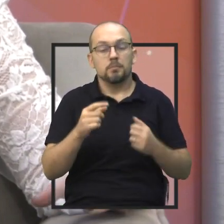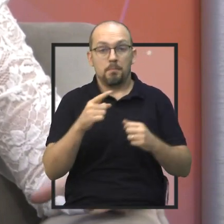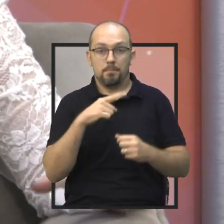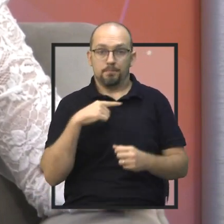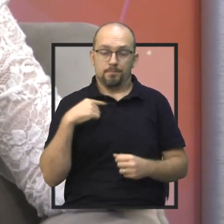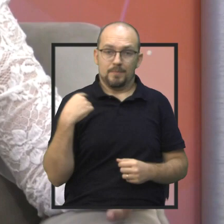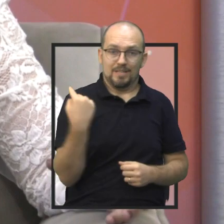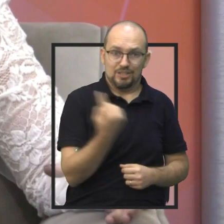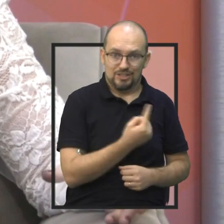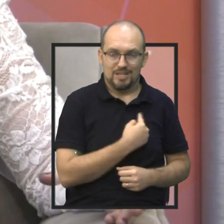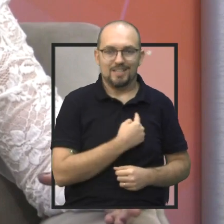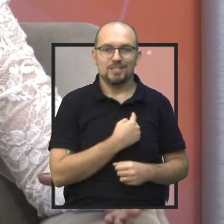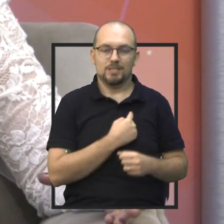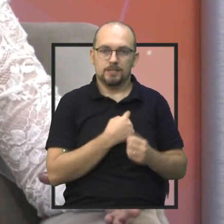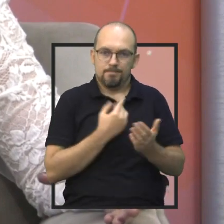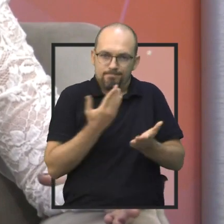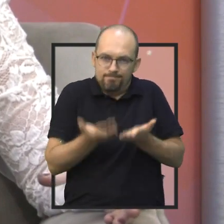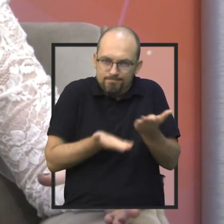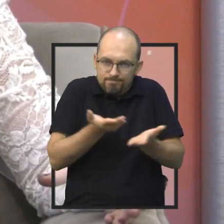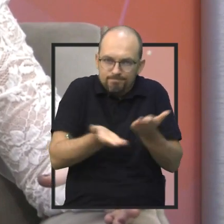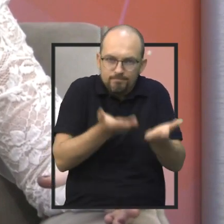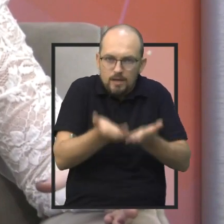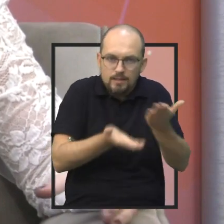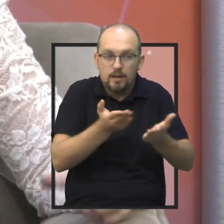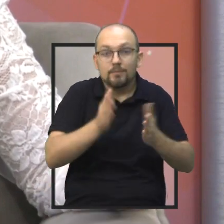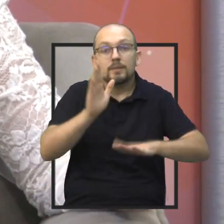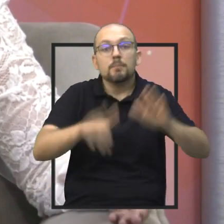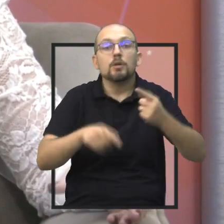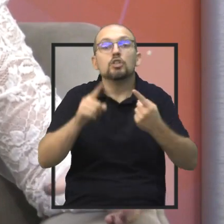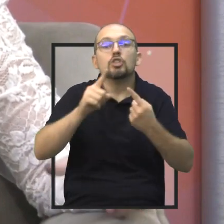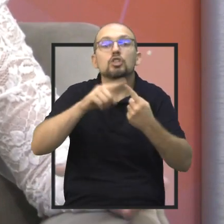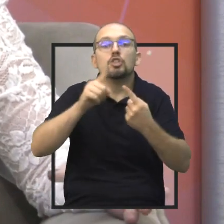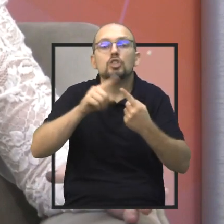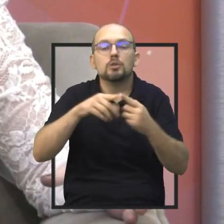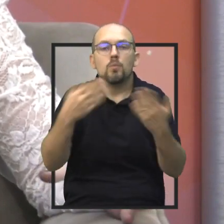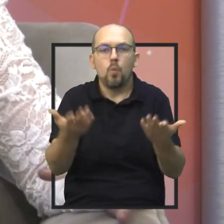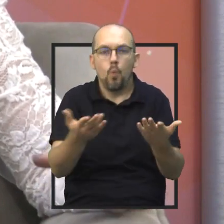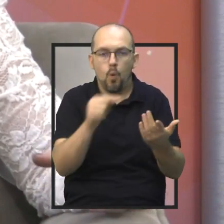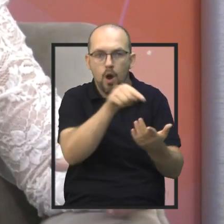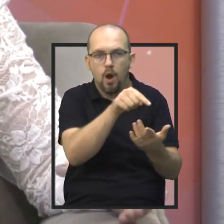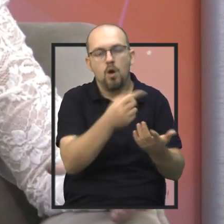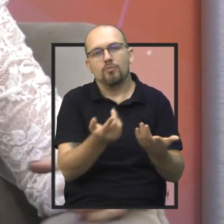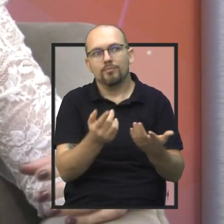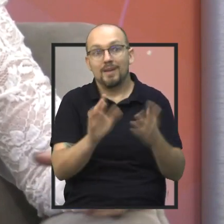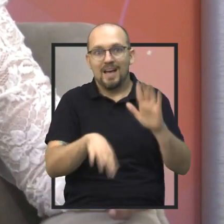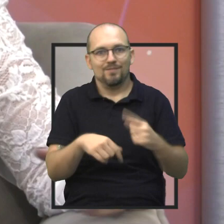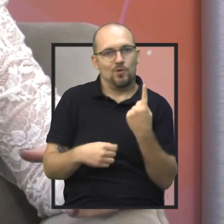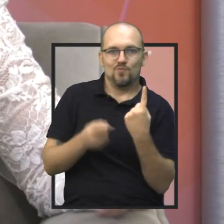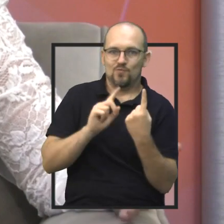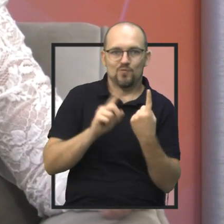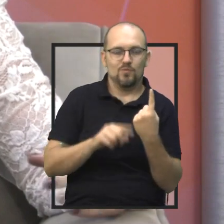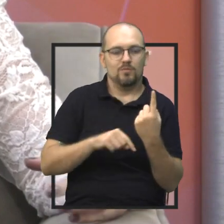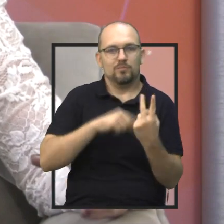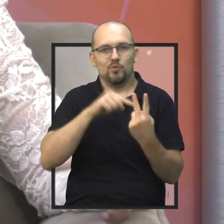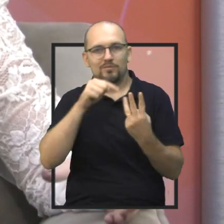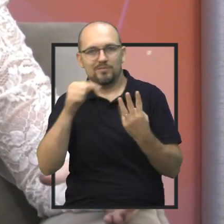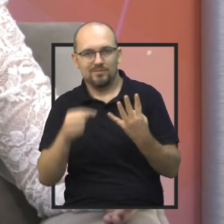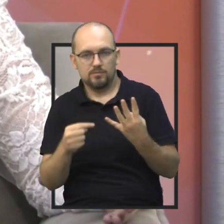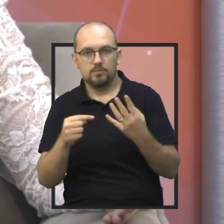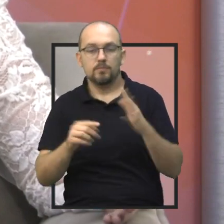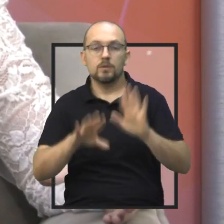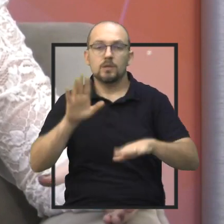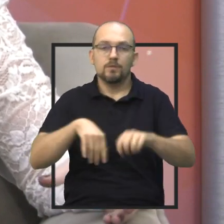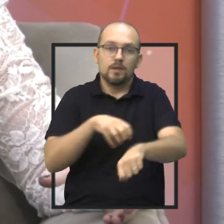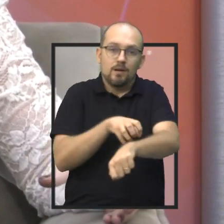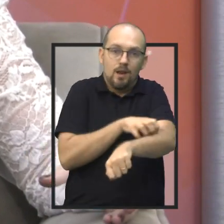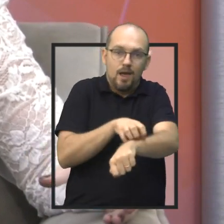que para a gente tratar vai depender da etiologia, né? Às vezes tem uma associação até de causas, né? Então, uma descompensação do quadro alérgico